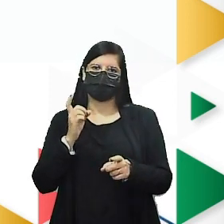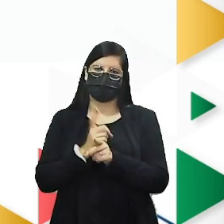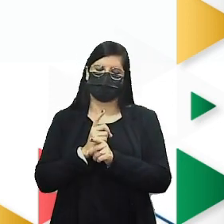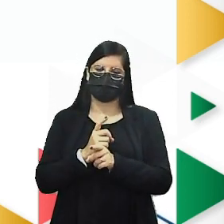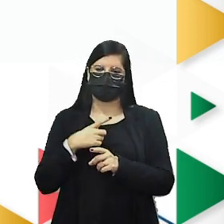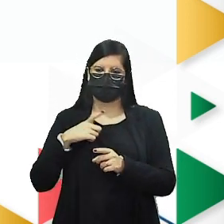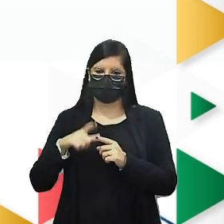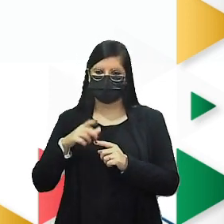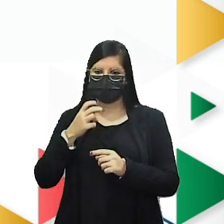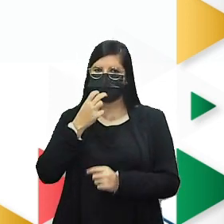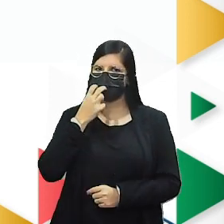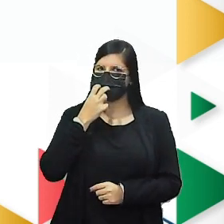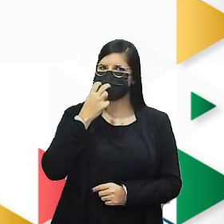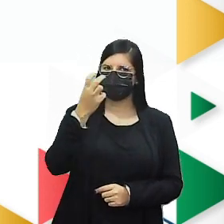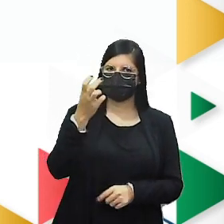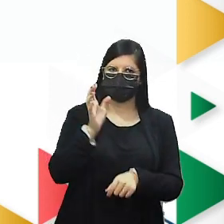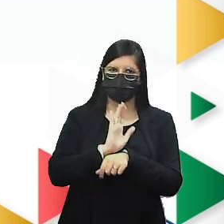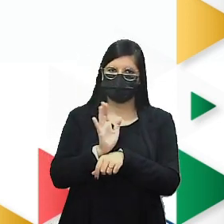Tem um filme